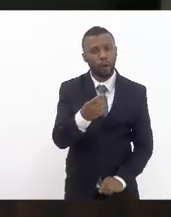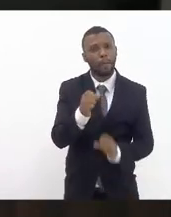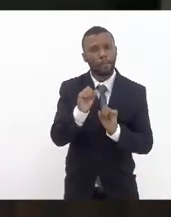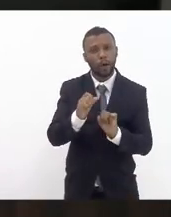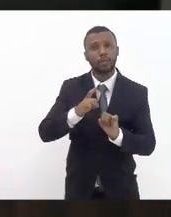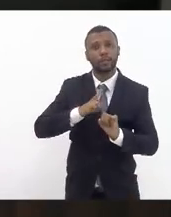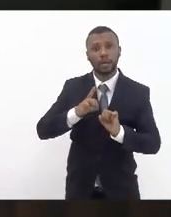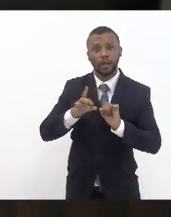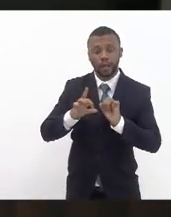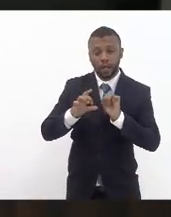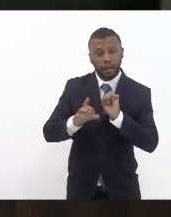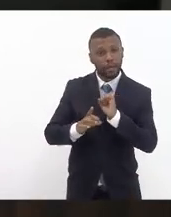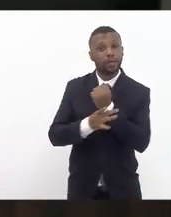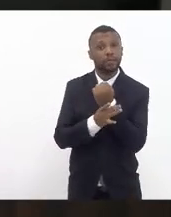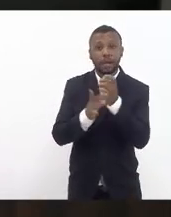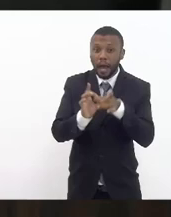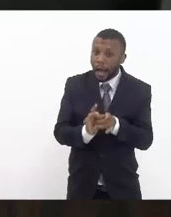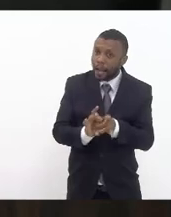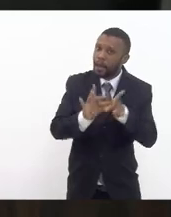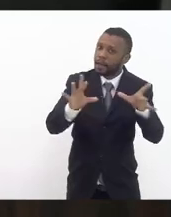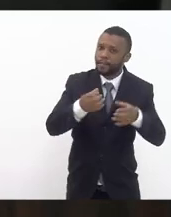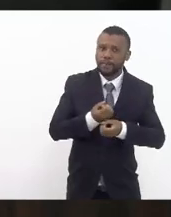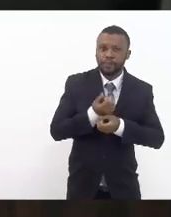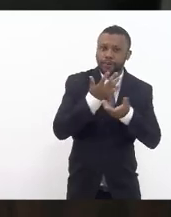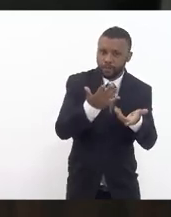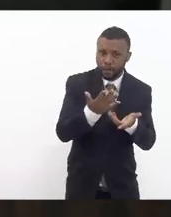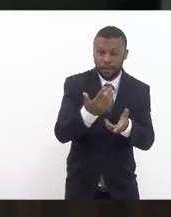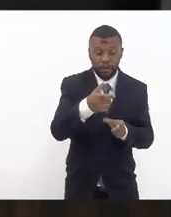favor como contrário ao projeto. Ok?